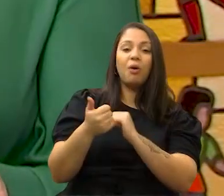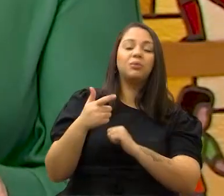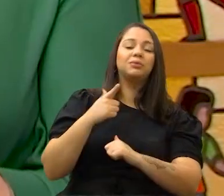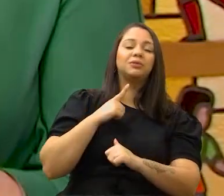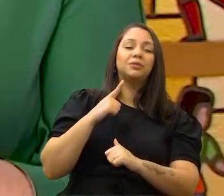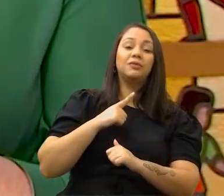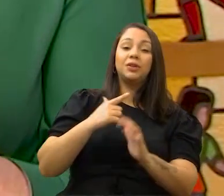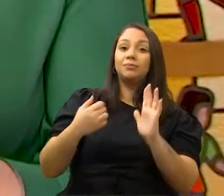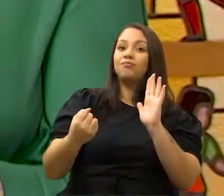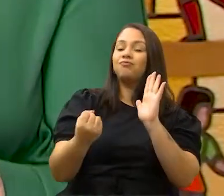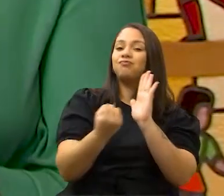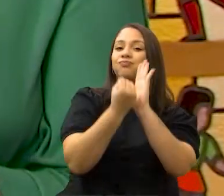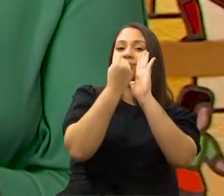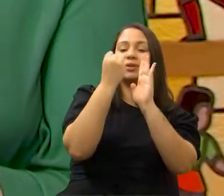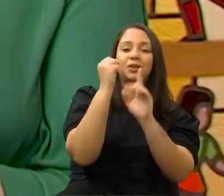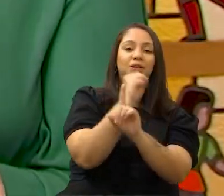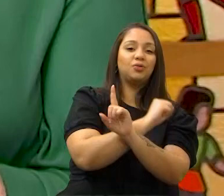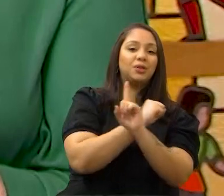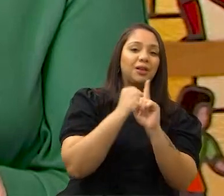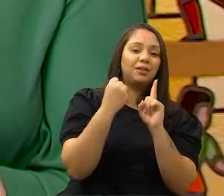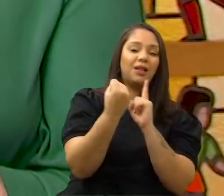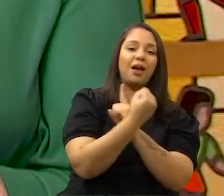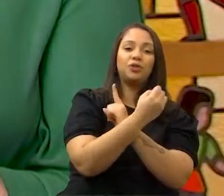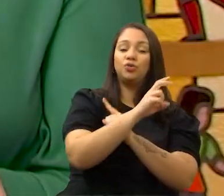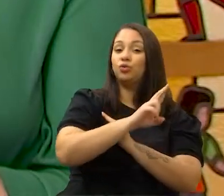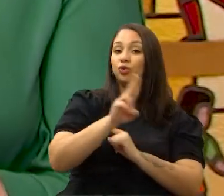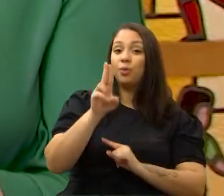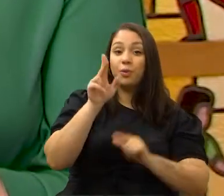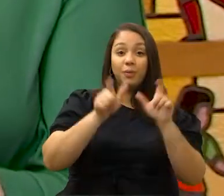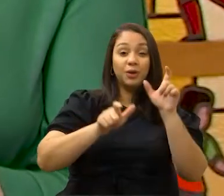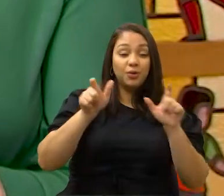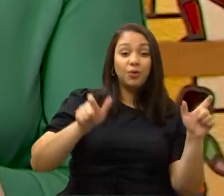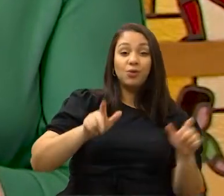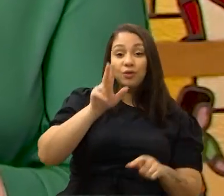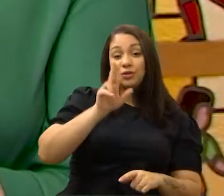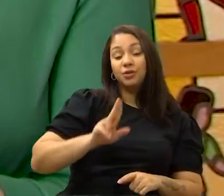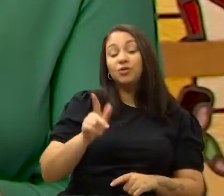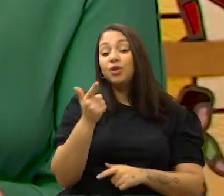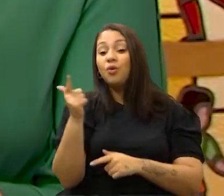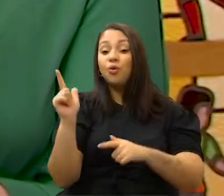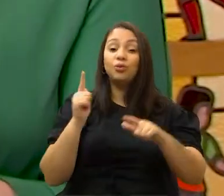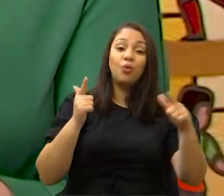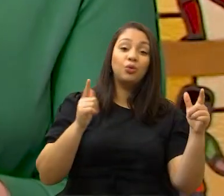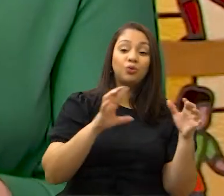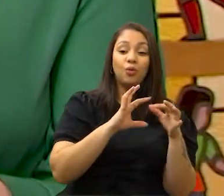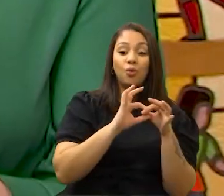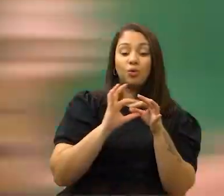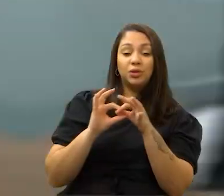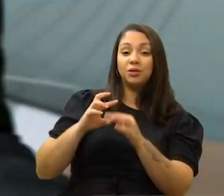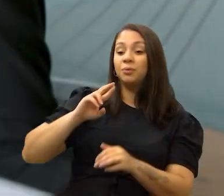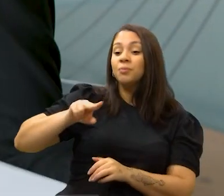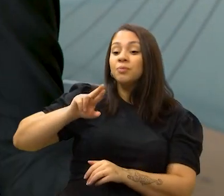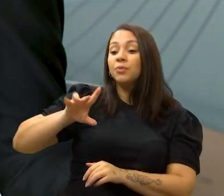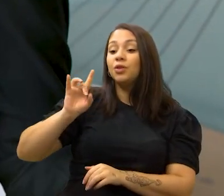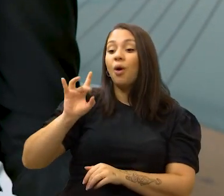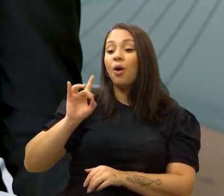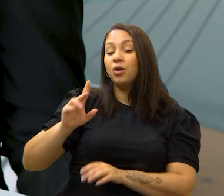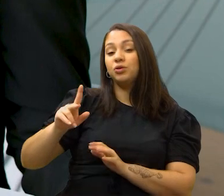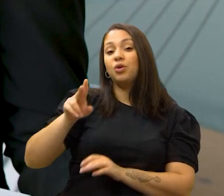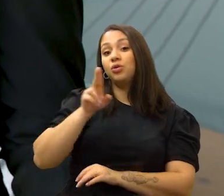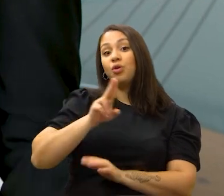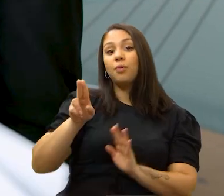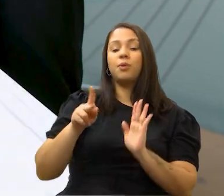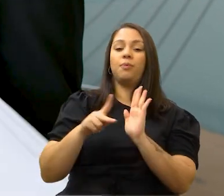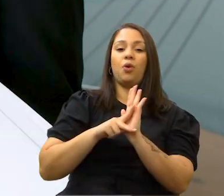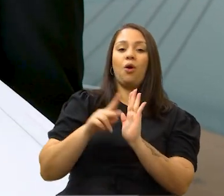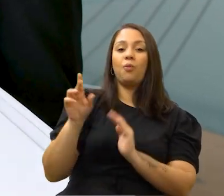ele fica um nome marcante na sociedade e as pessoas vão usando em outras situações, não mais só como